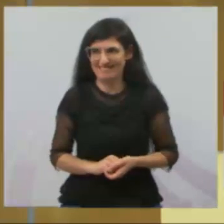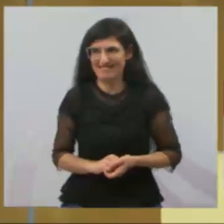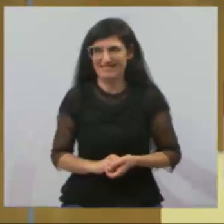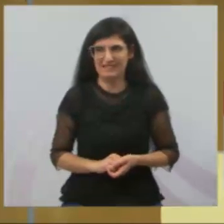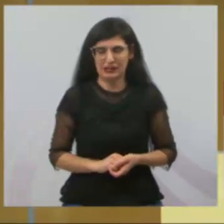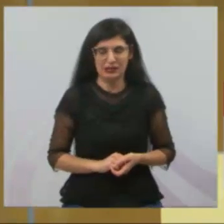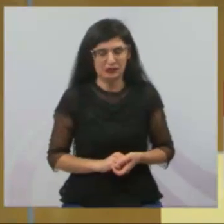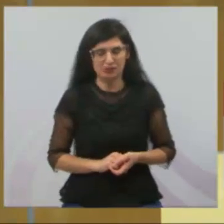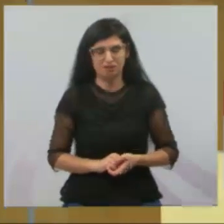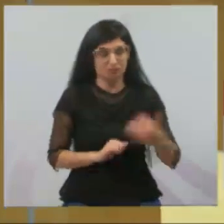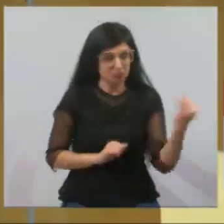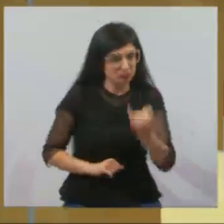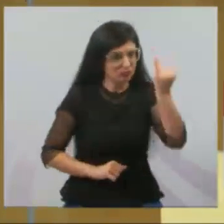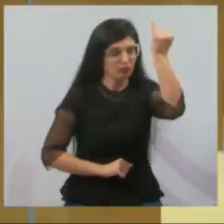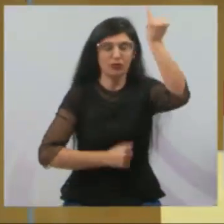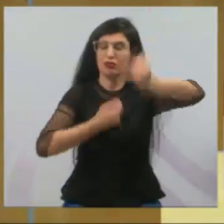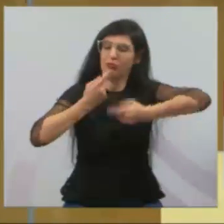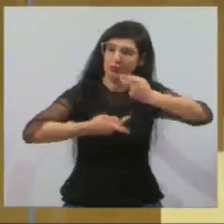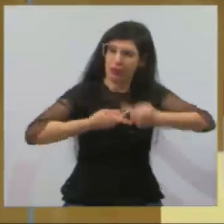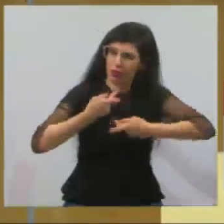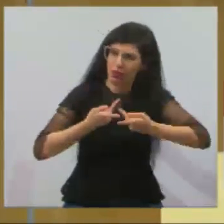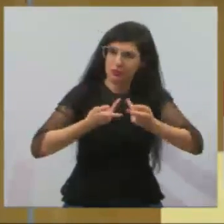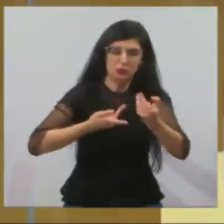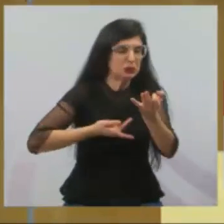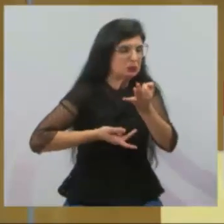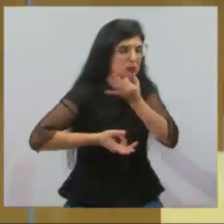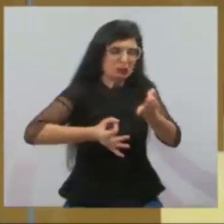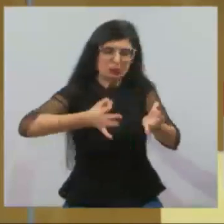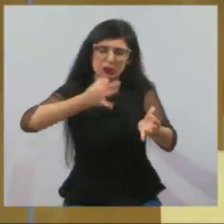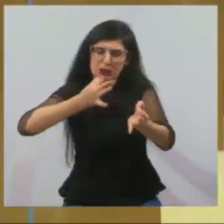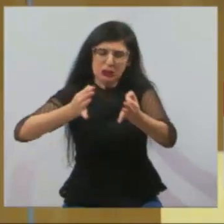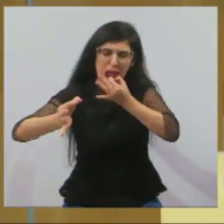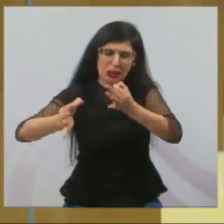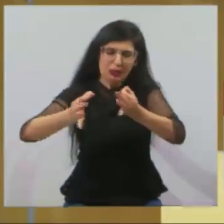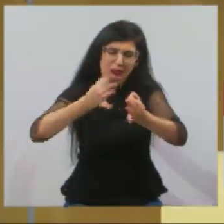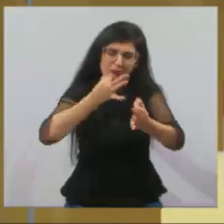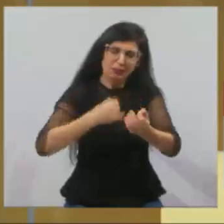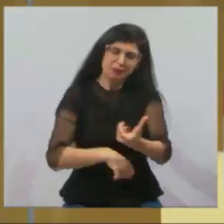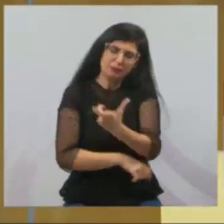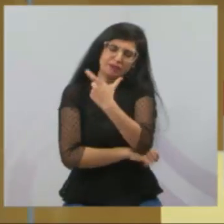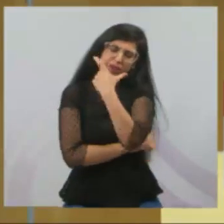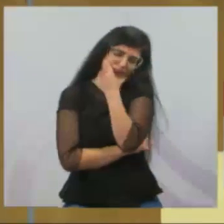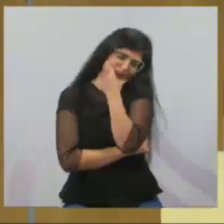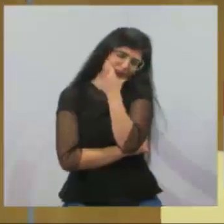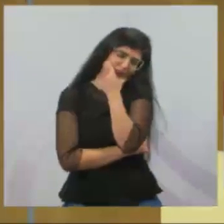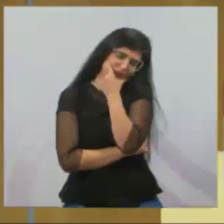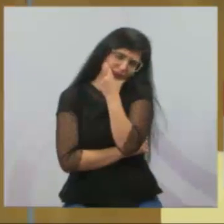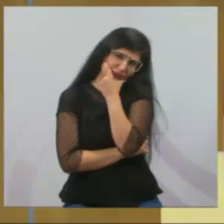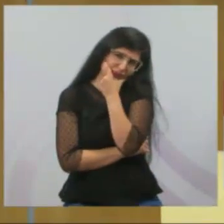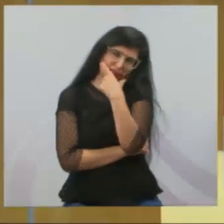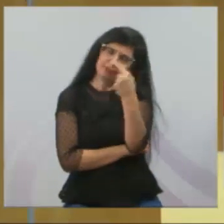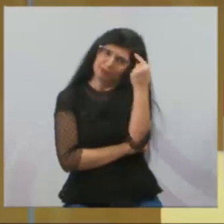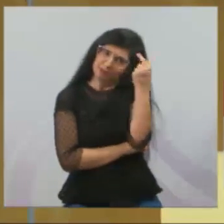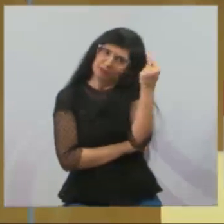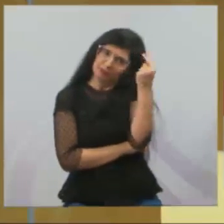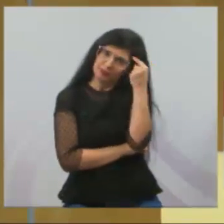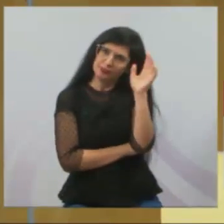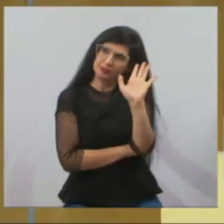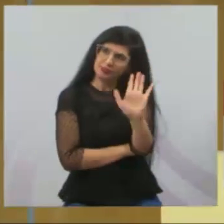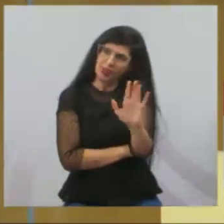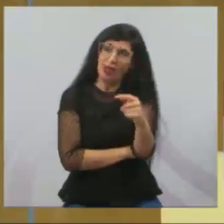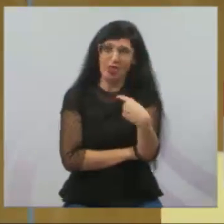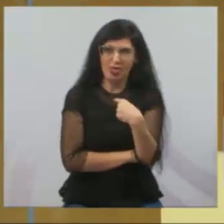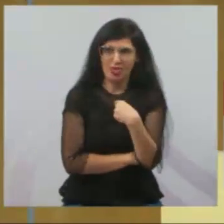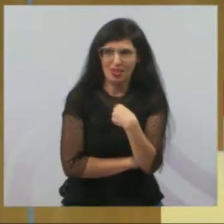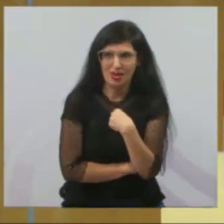colocar algumas questões que precisam ser avaliadas. Longe de mim aqui